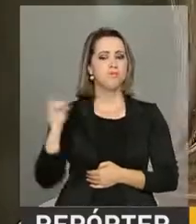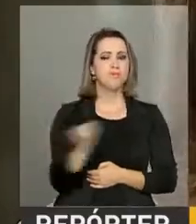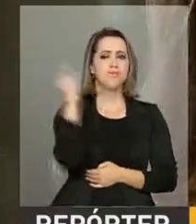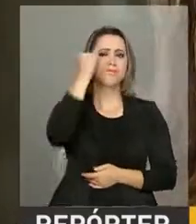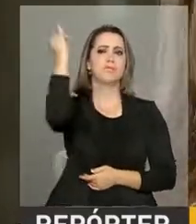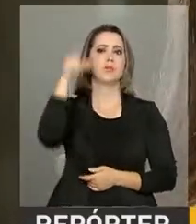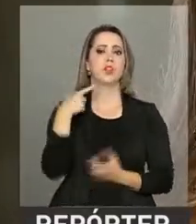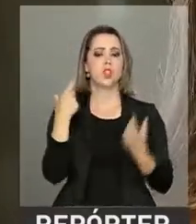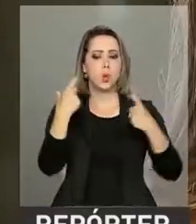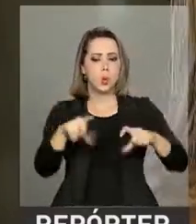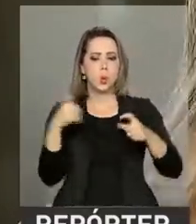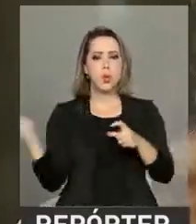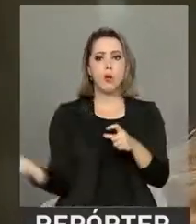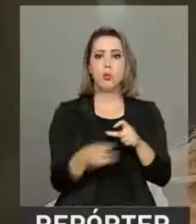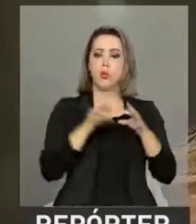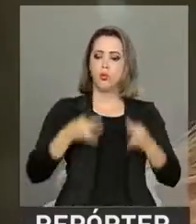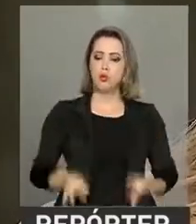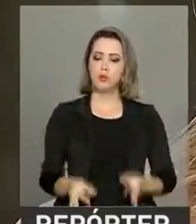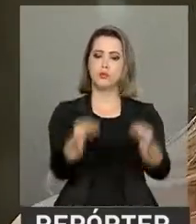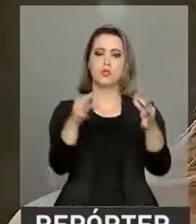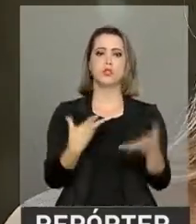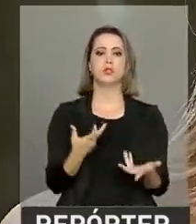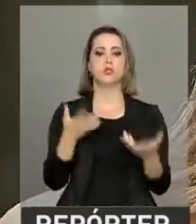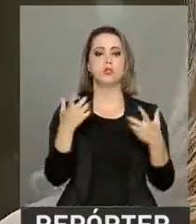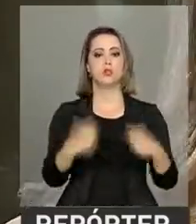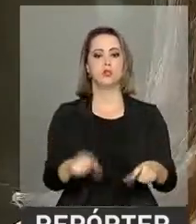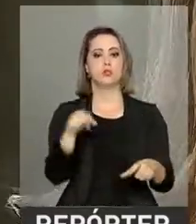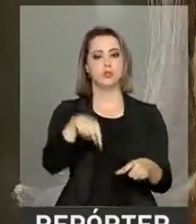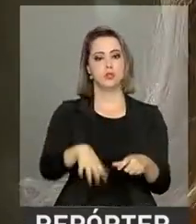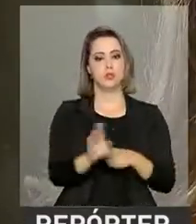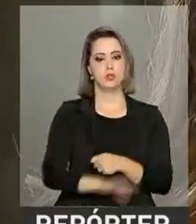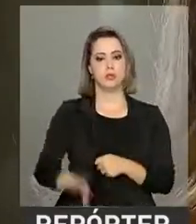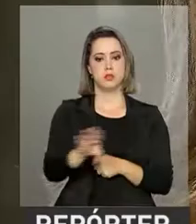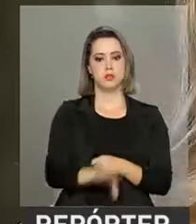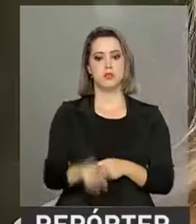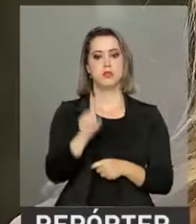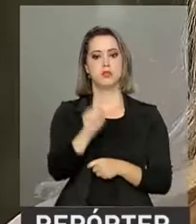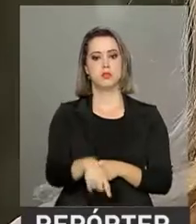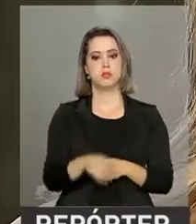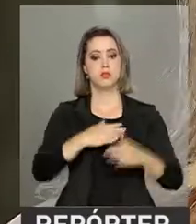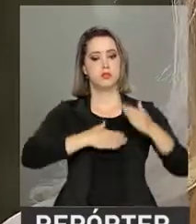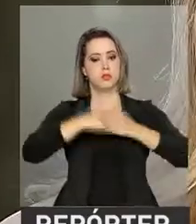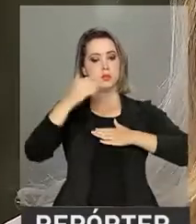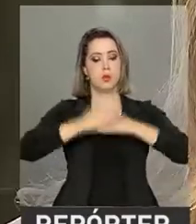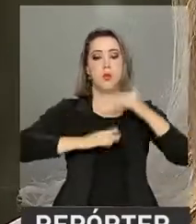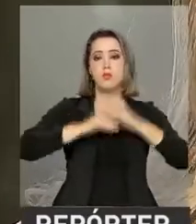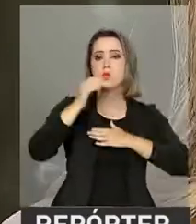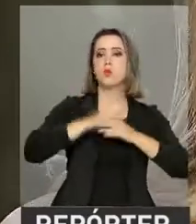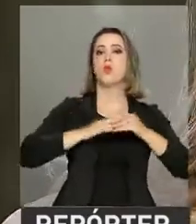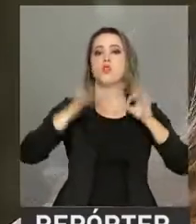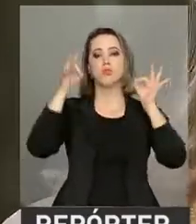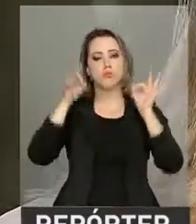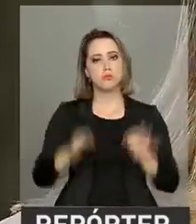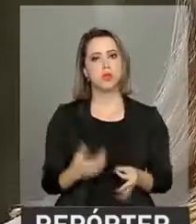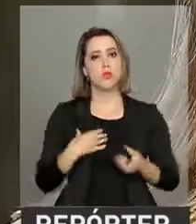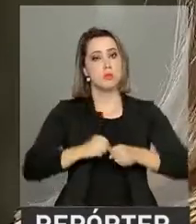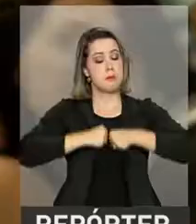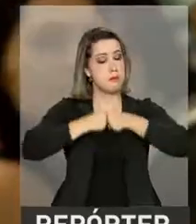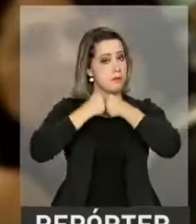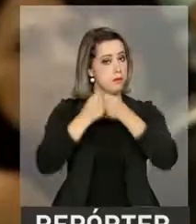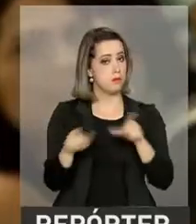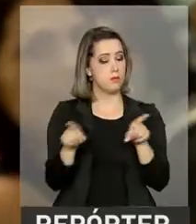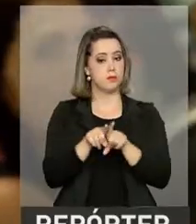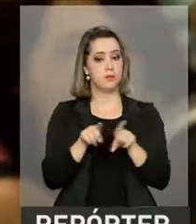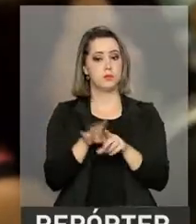centro muito moderno de reabilitação a que as crianças são atendidas por profissionais capacitados e dedicados